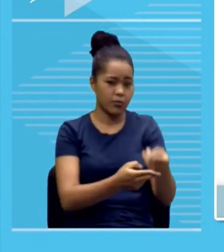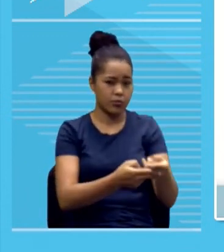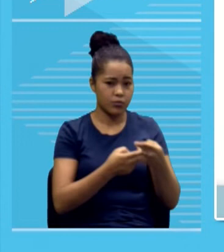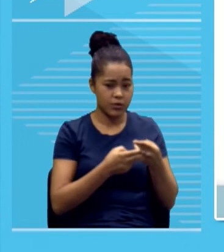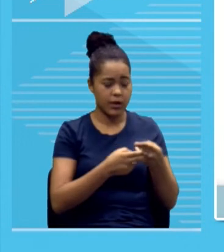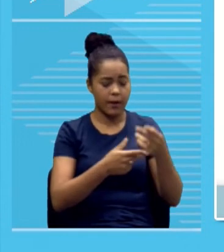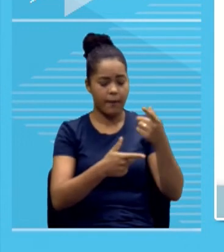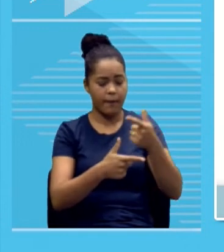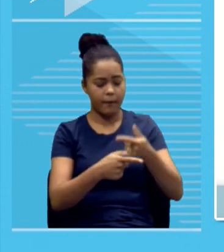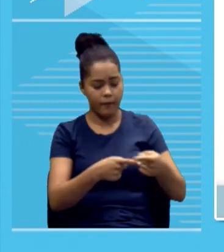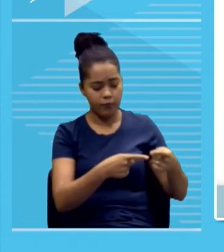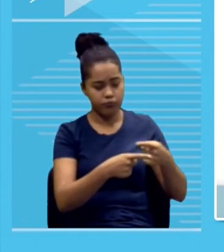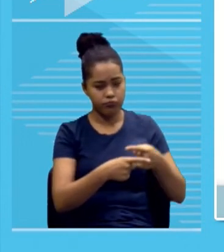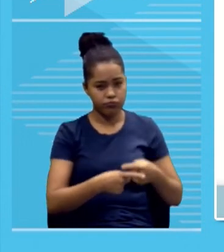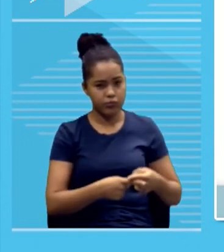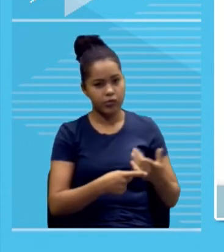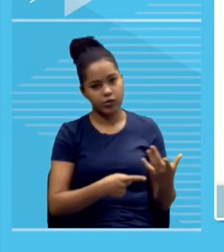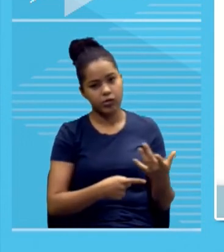tudo certo no final.